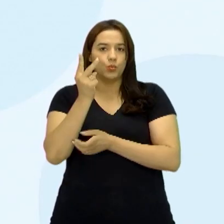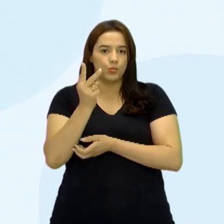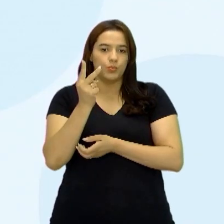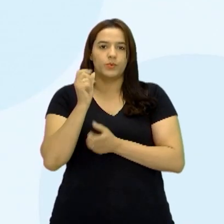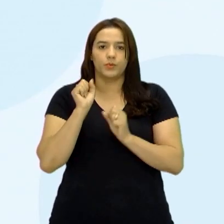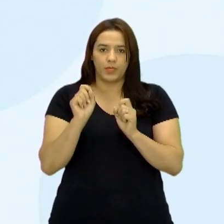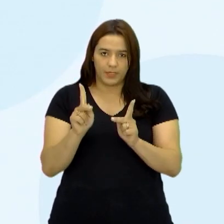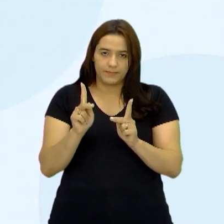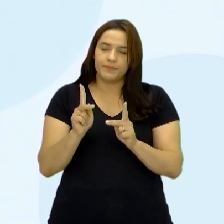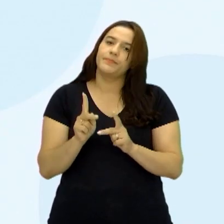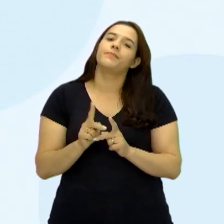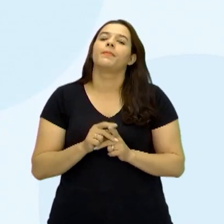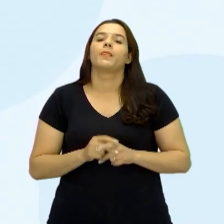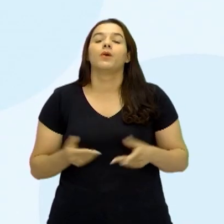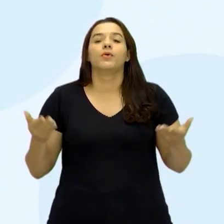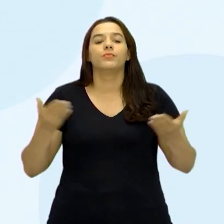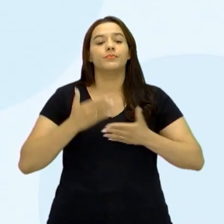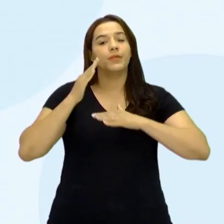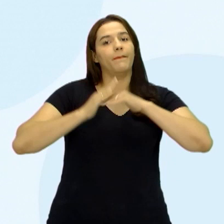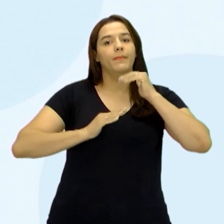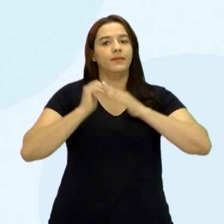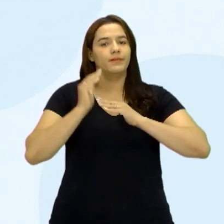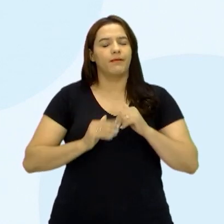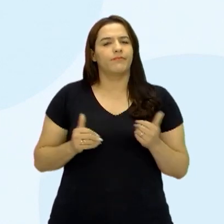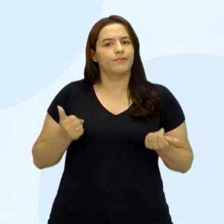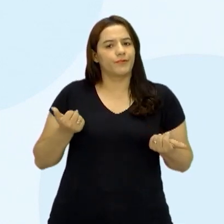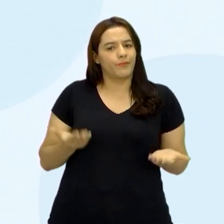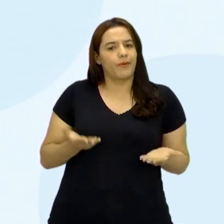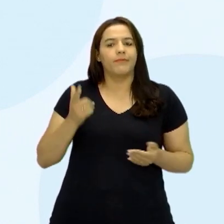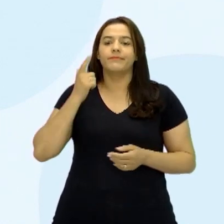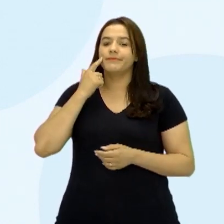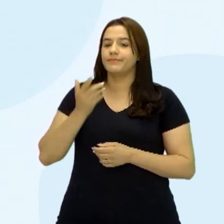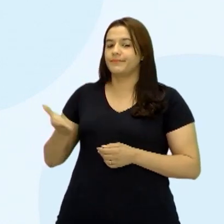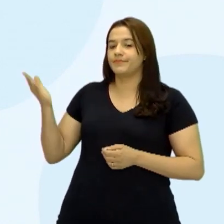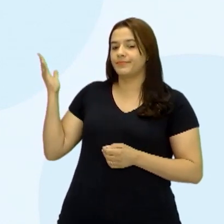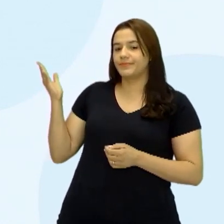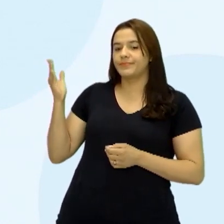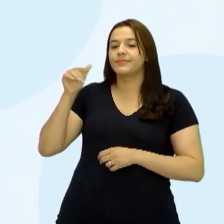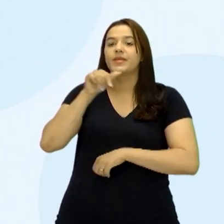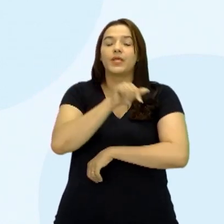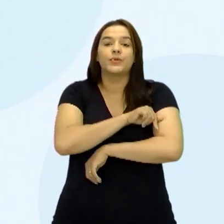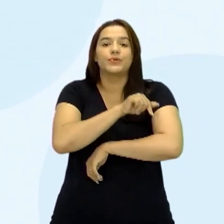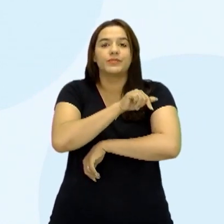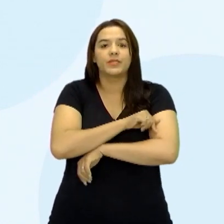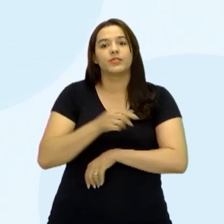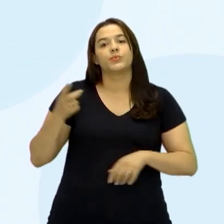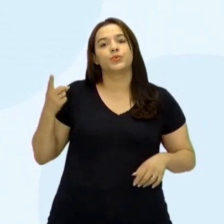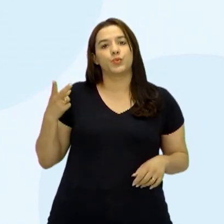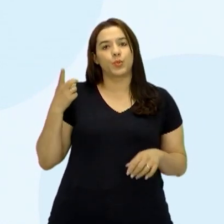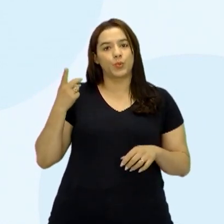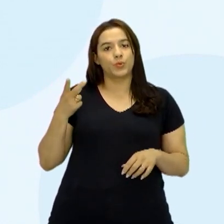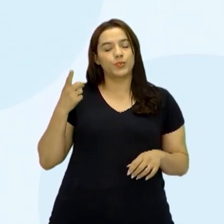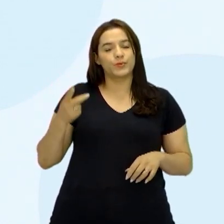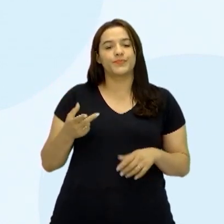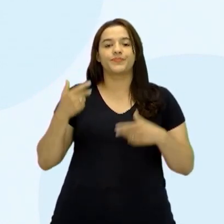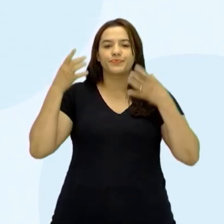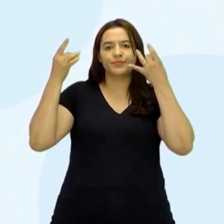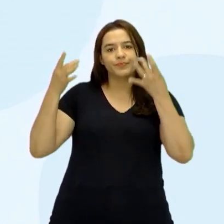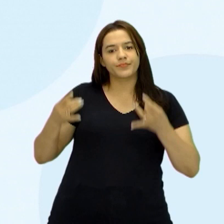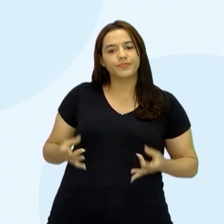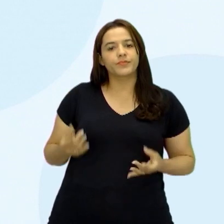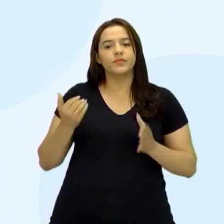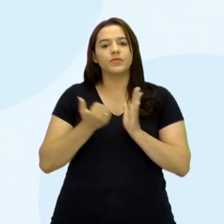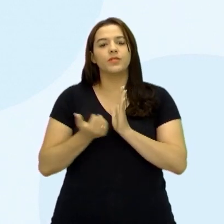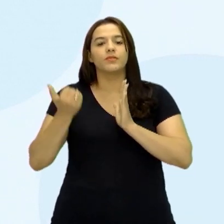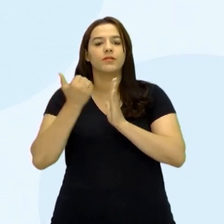certo? E a habilidade de hoje está aí na tela para vocês. É a habilidade do sétimo ano, habilidade 12, descrever a organização